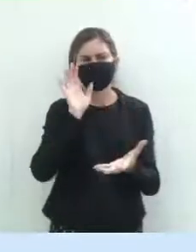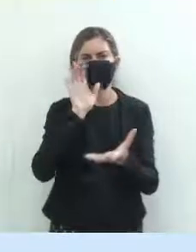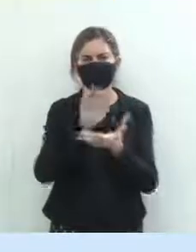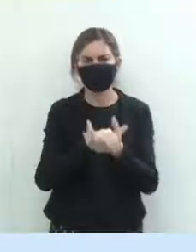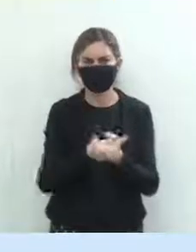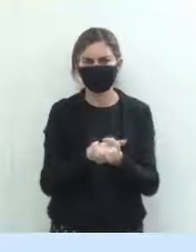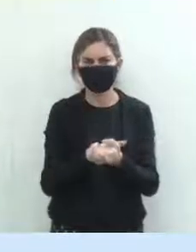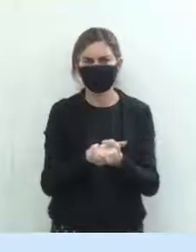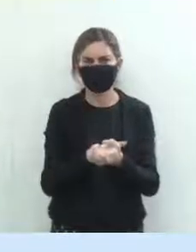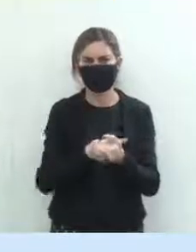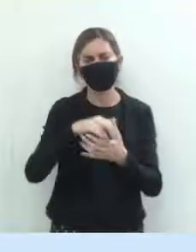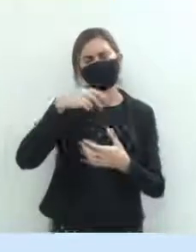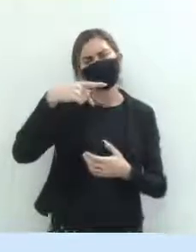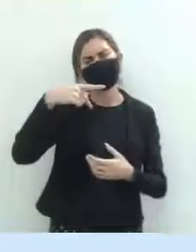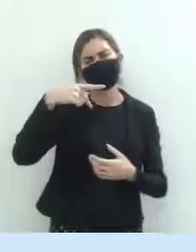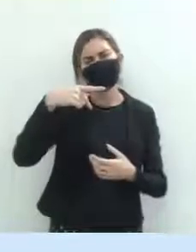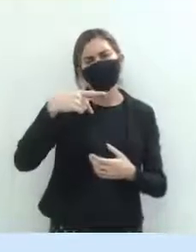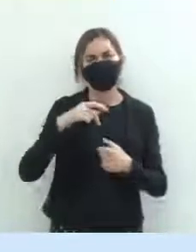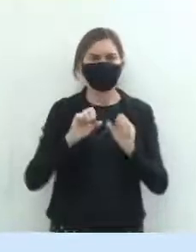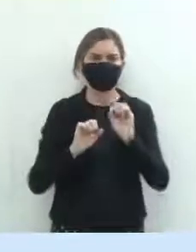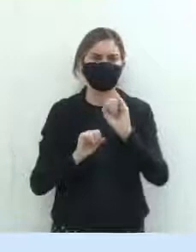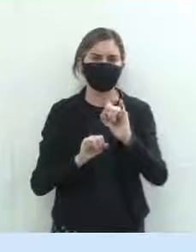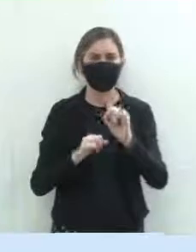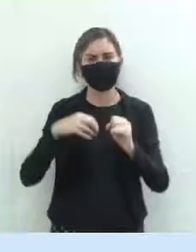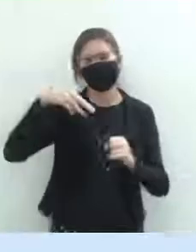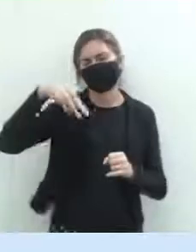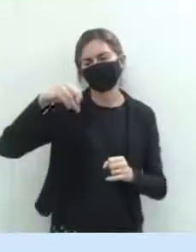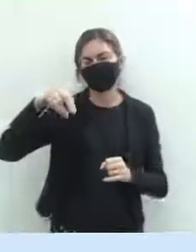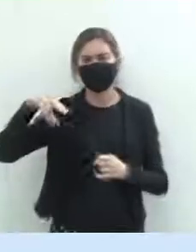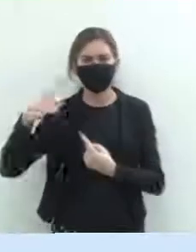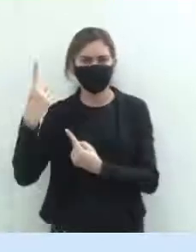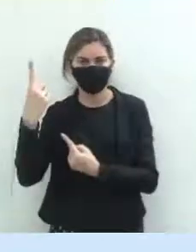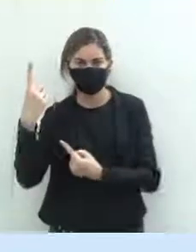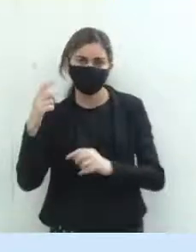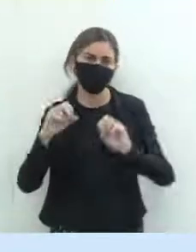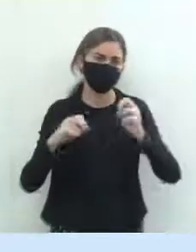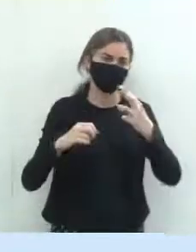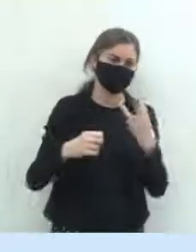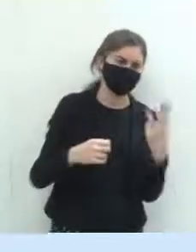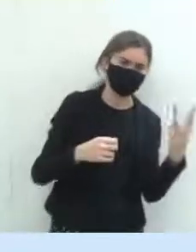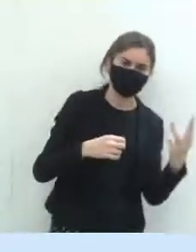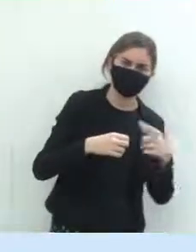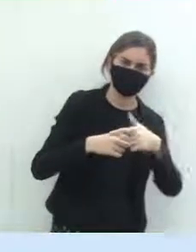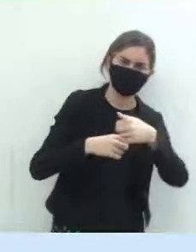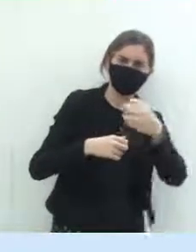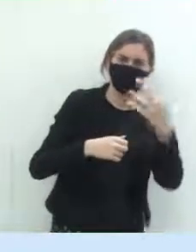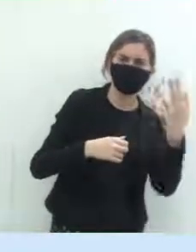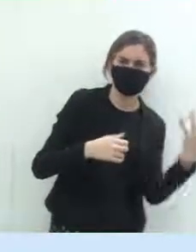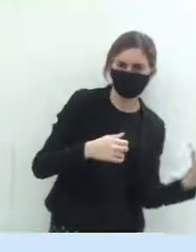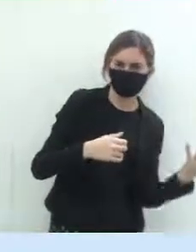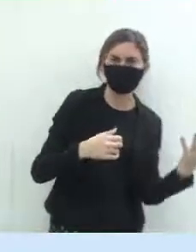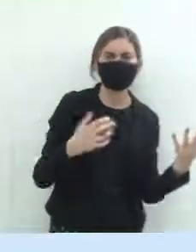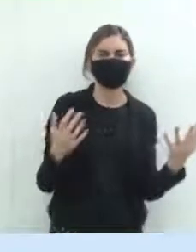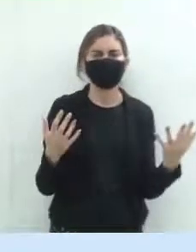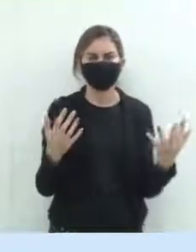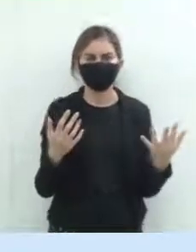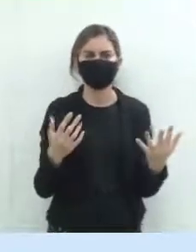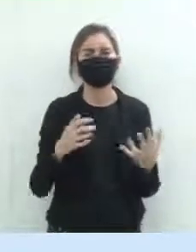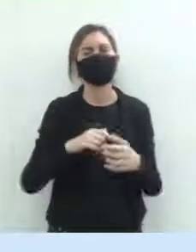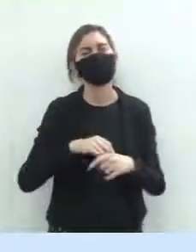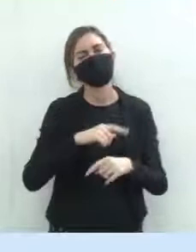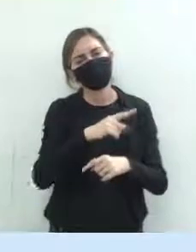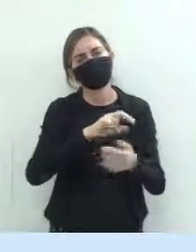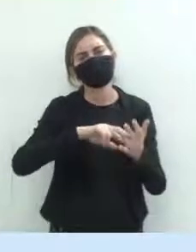casamento, se ele vai ser monogâmico ou poligâmico, se vai ter a monogamia ou a